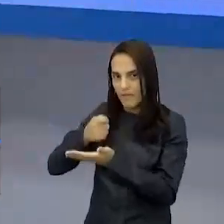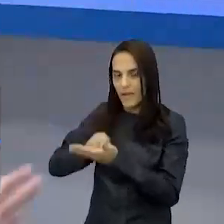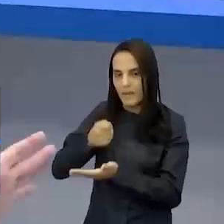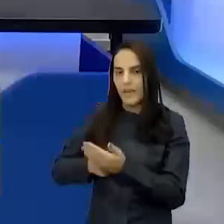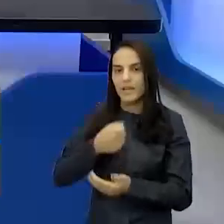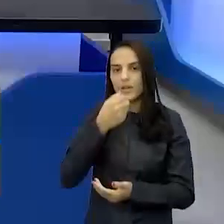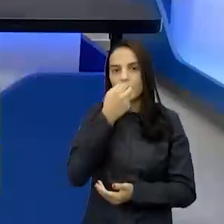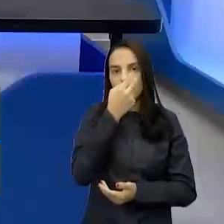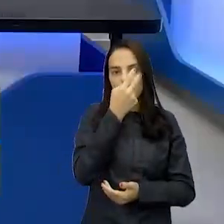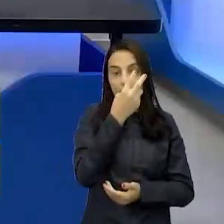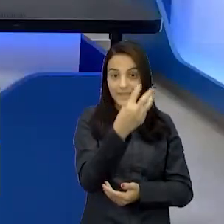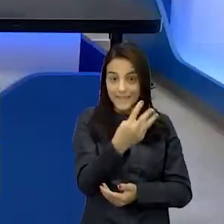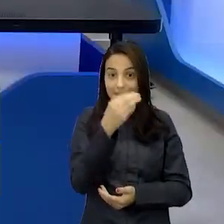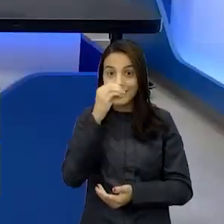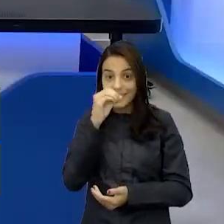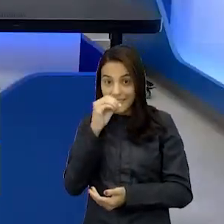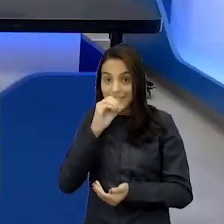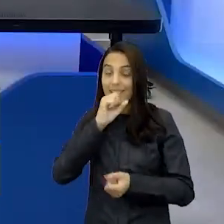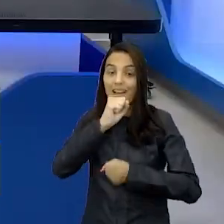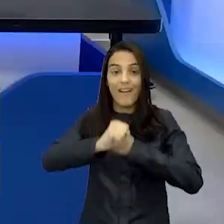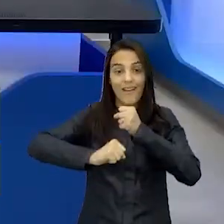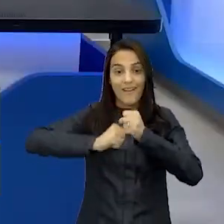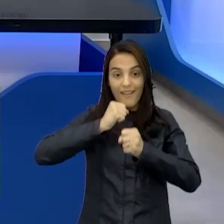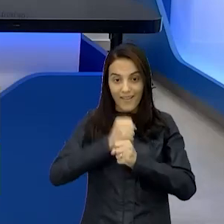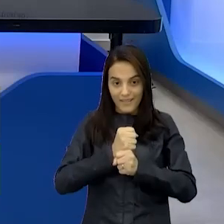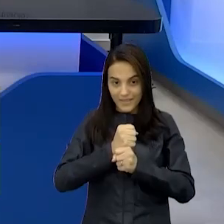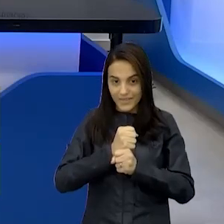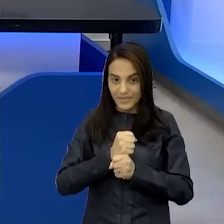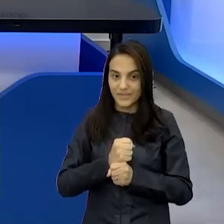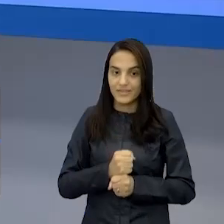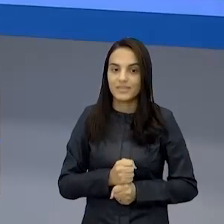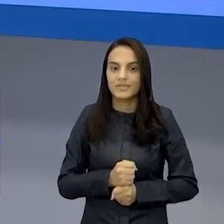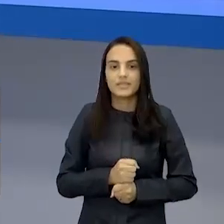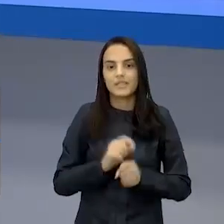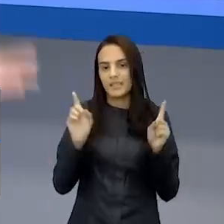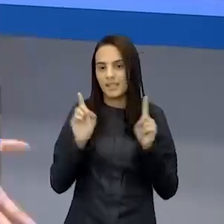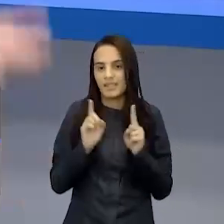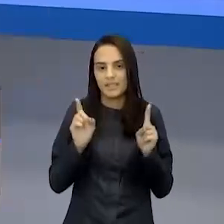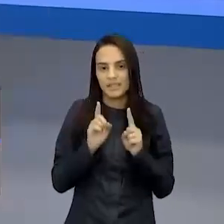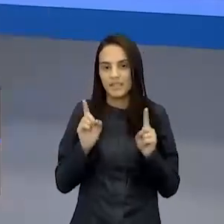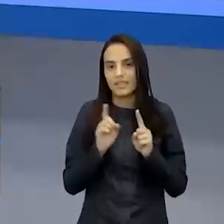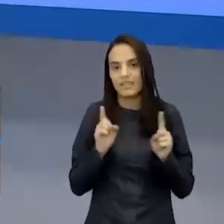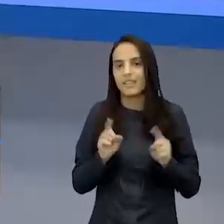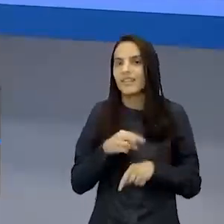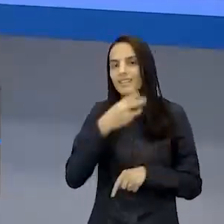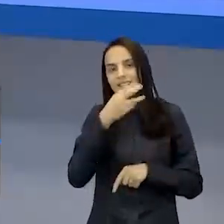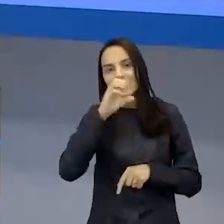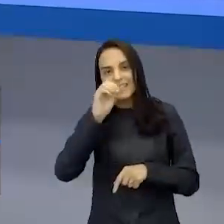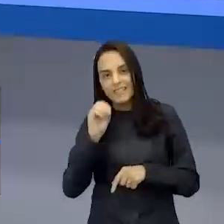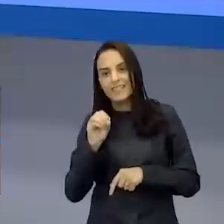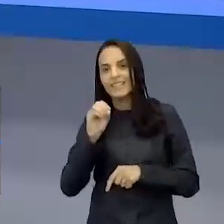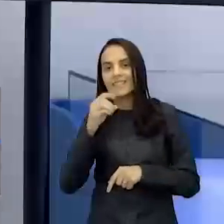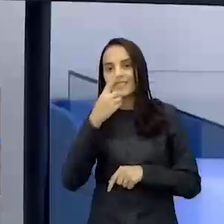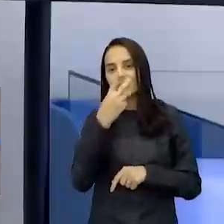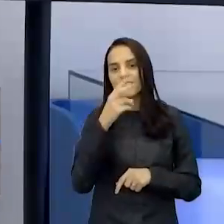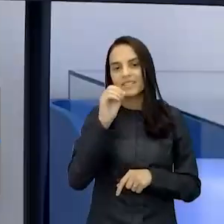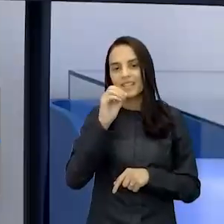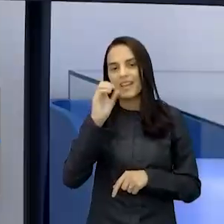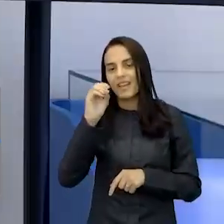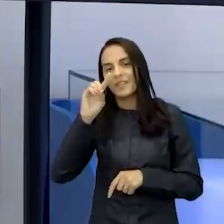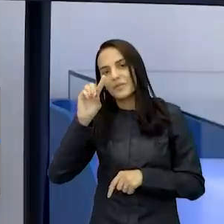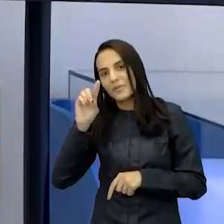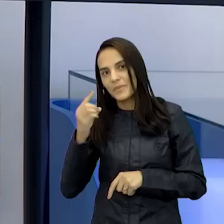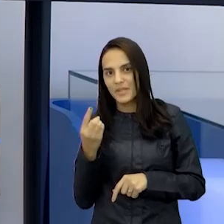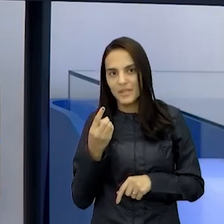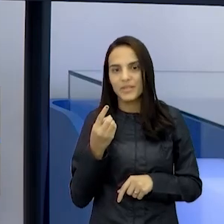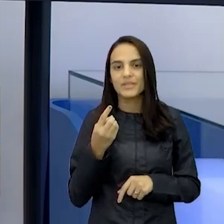pagar 200 mil, né? Óbvio que não vai pegar os 200 mil, dividir em 30 anos, né? 30 vezes 12 meses. Não é assim que faz o cálculo, não é